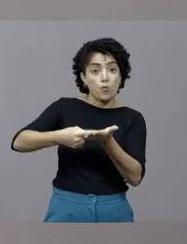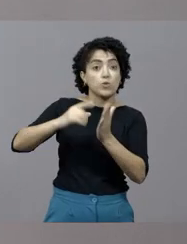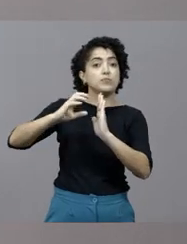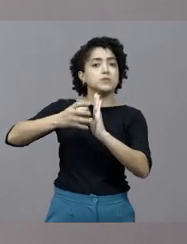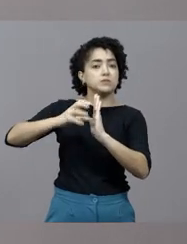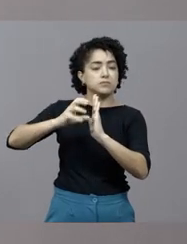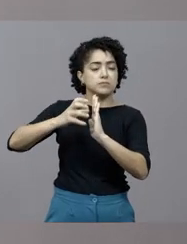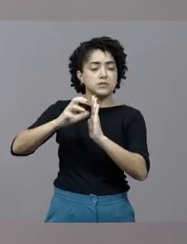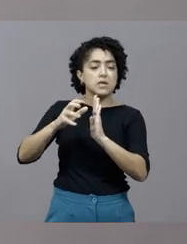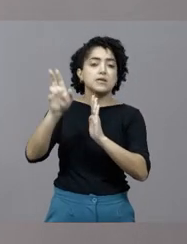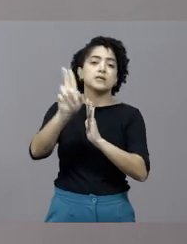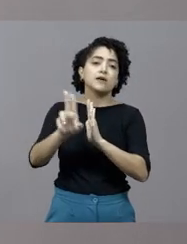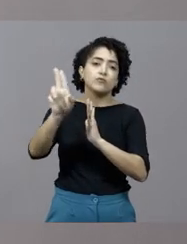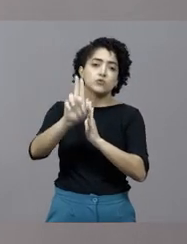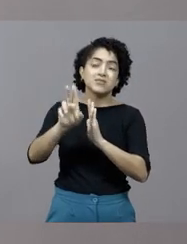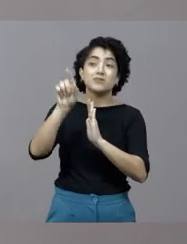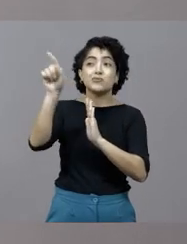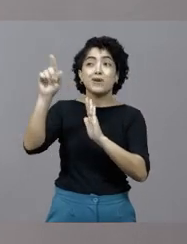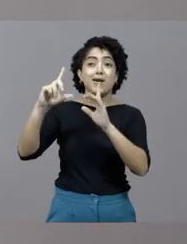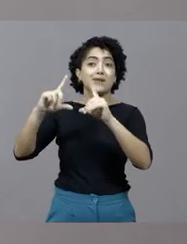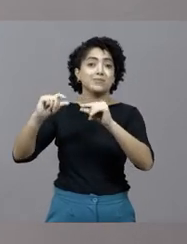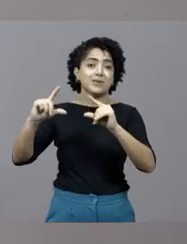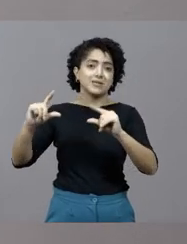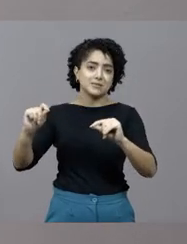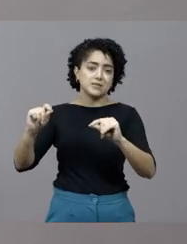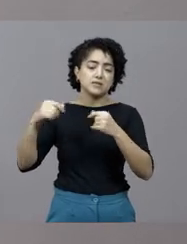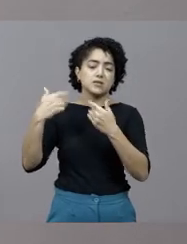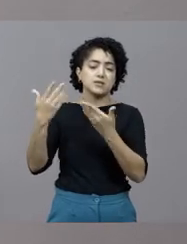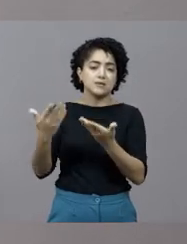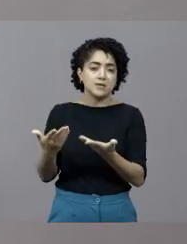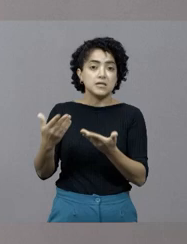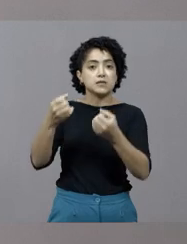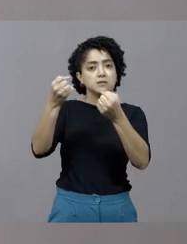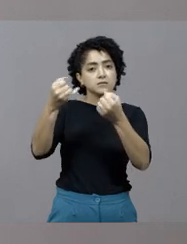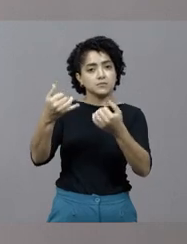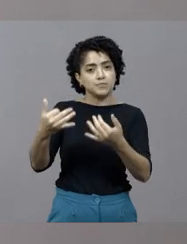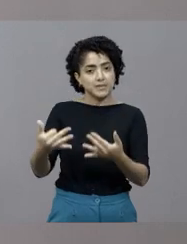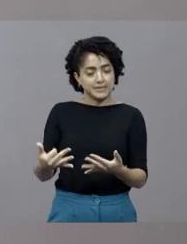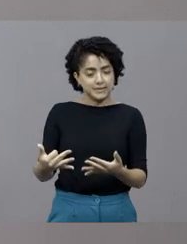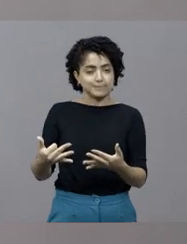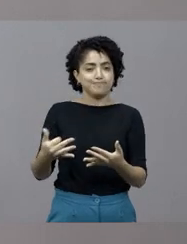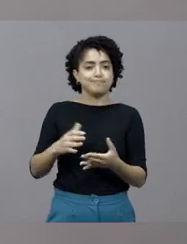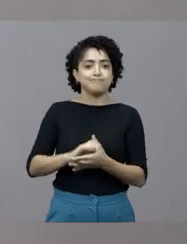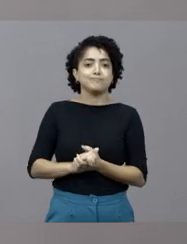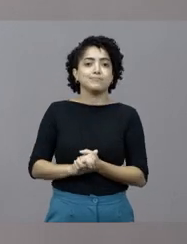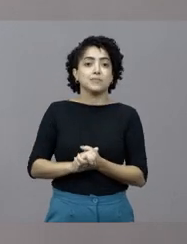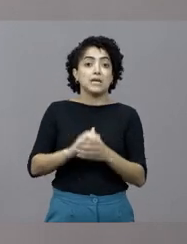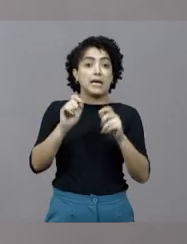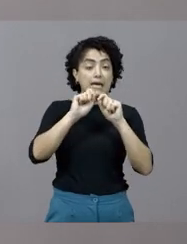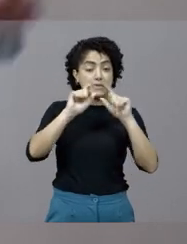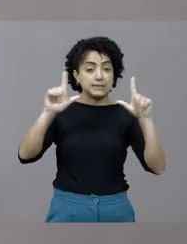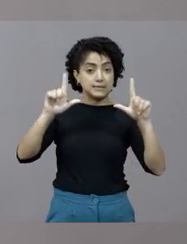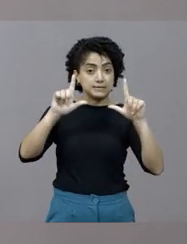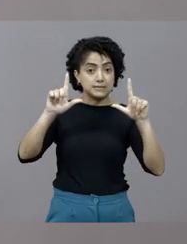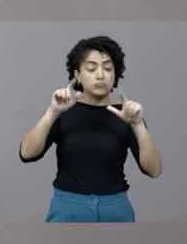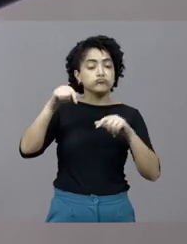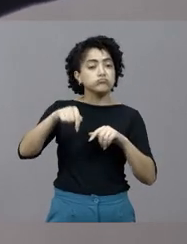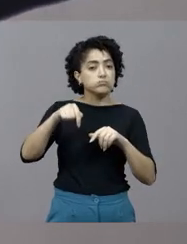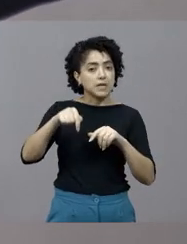políticos e estava em Brasília. E ainda justifica, e atenção, porque isso cabe a essa casa,